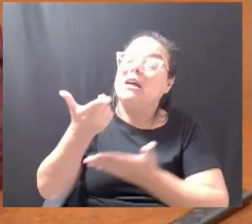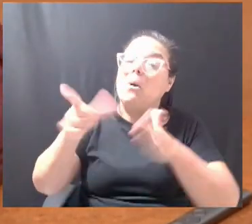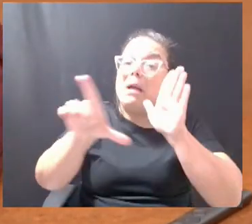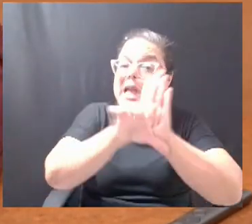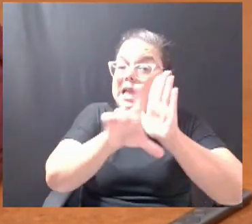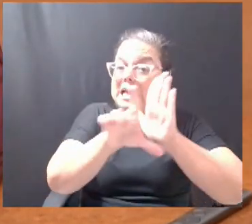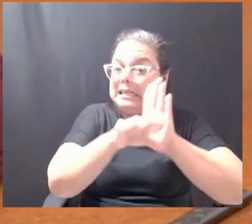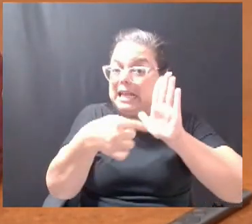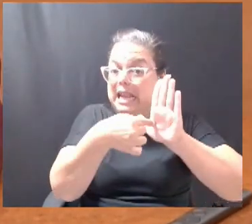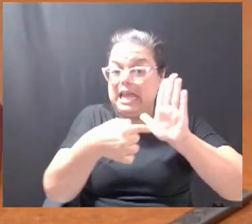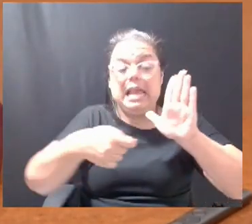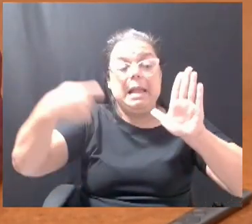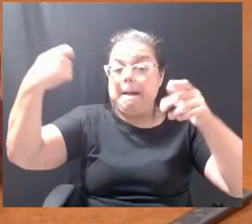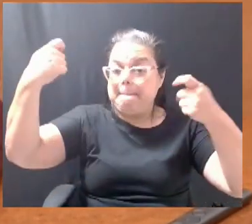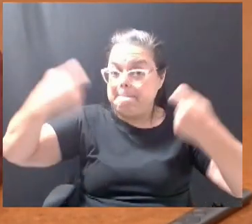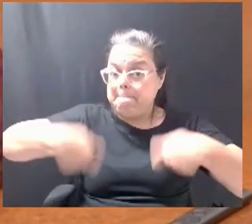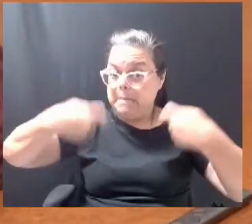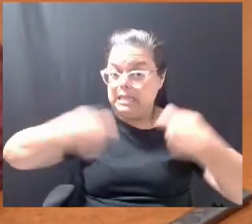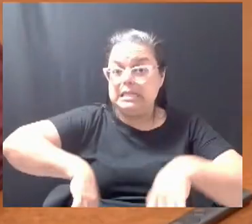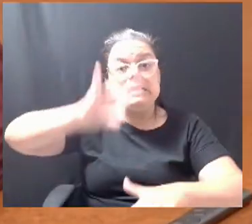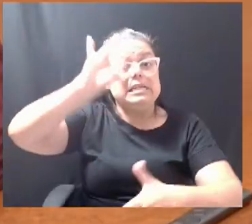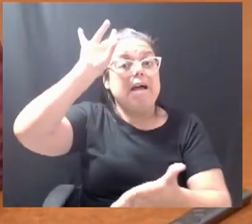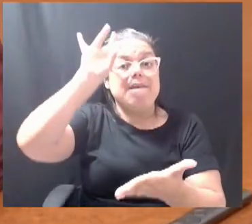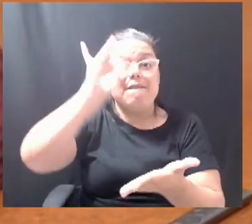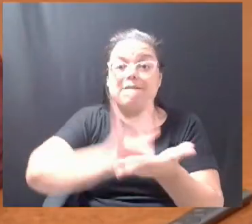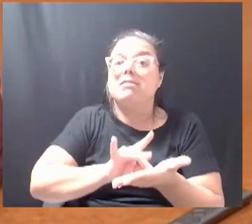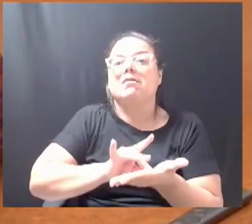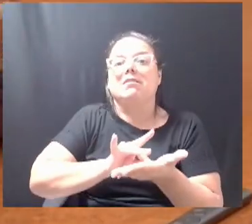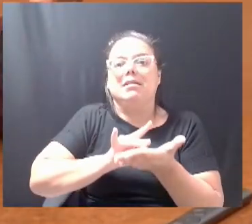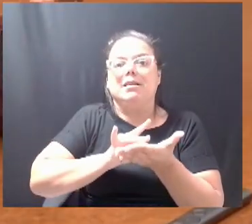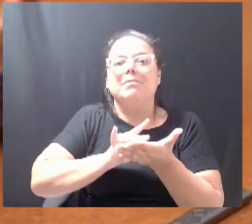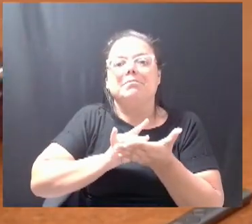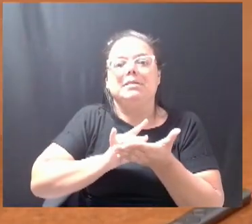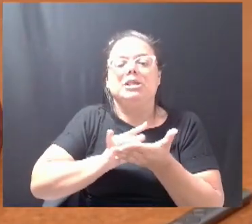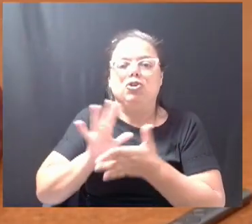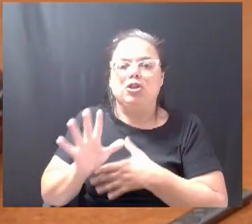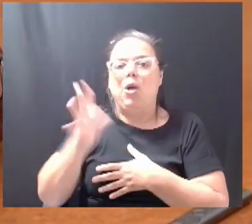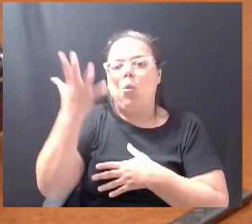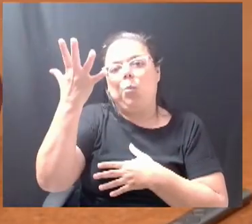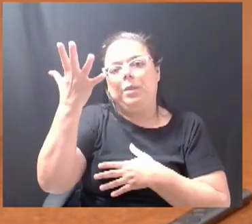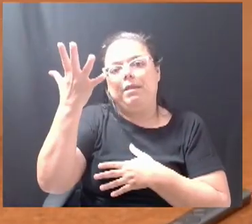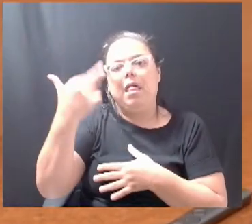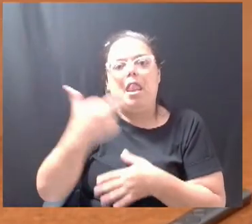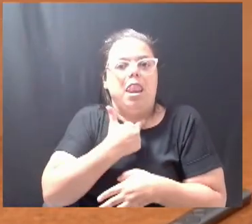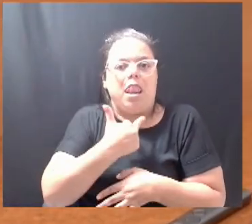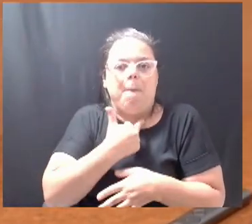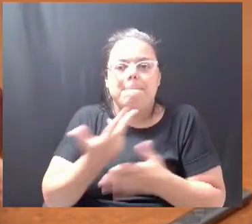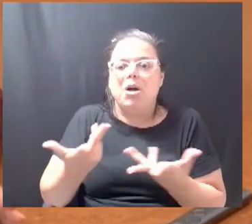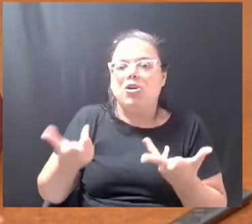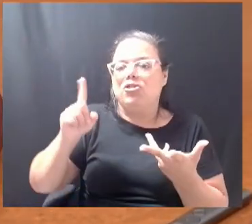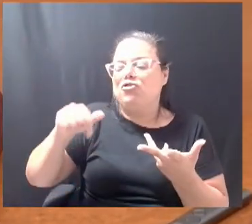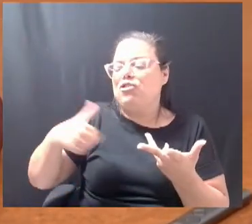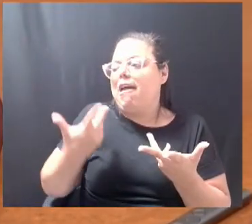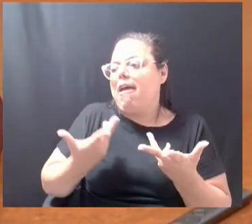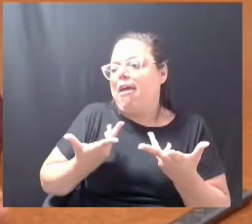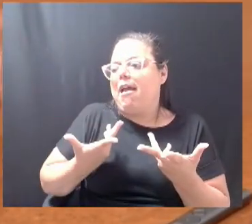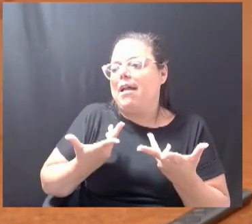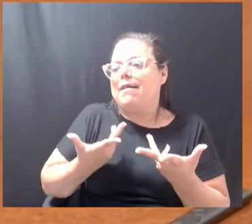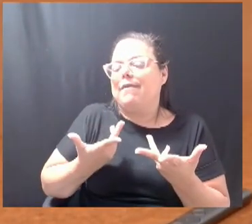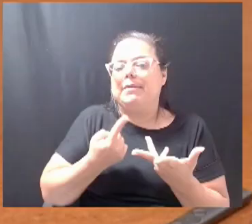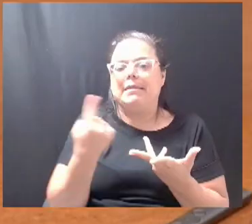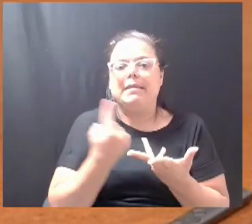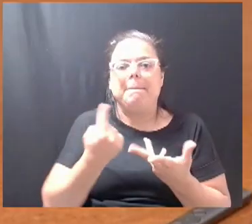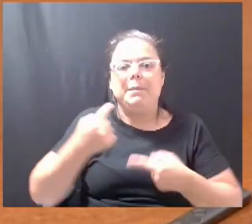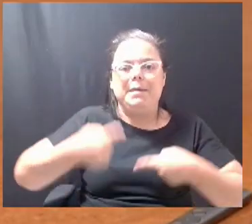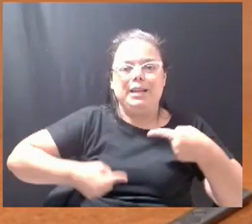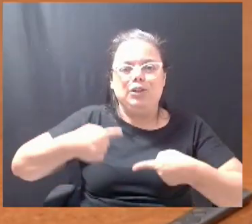de fato, ser cumprida. Ela não pode ser uma lei como a gente brinca aqui, que vota na primeira discussão e coloca no armarião.